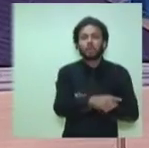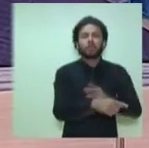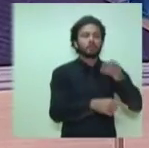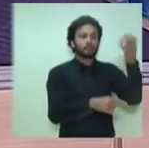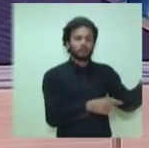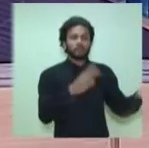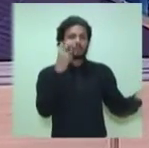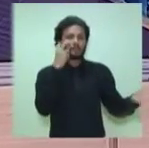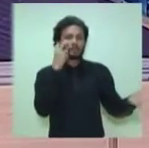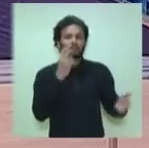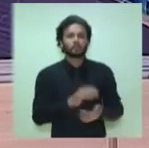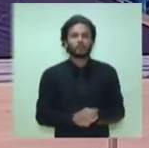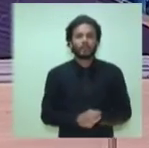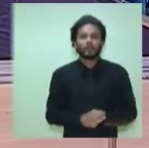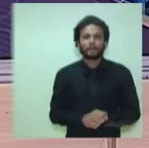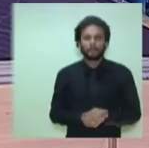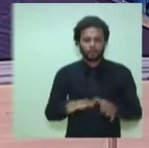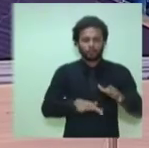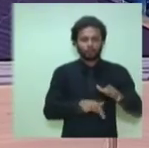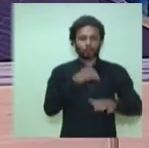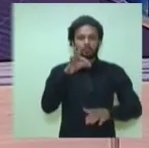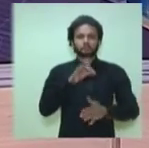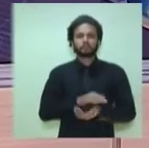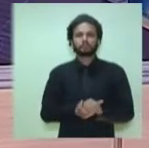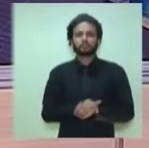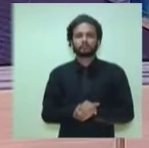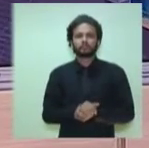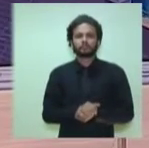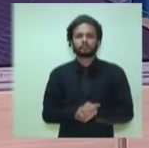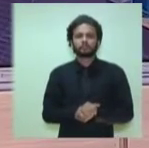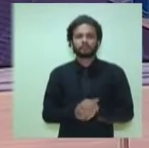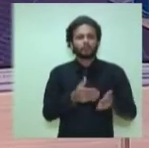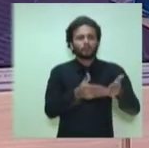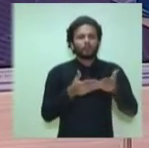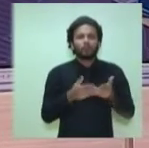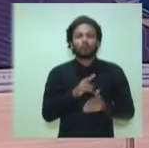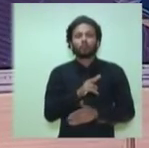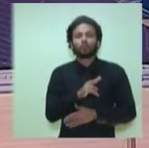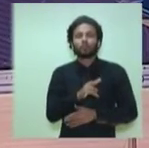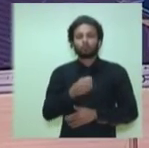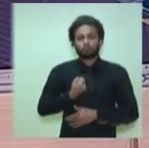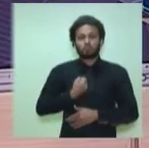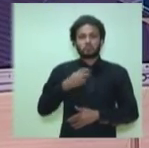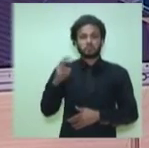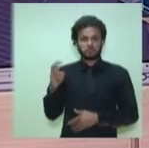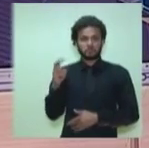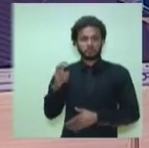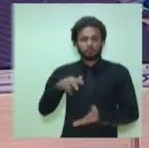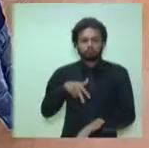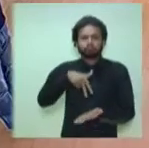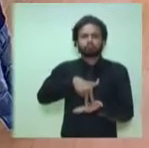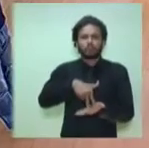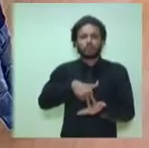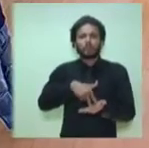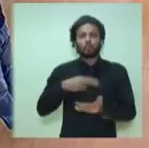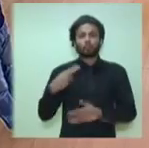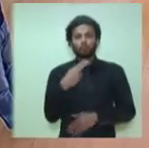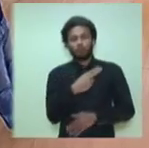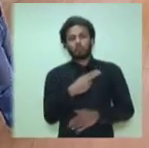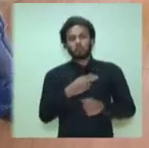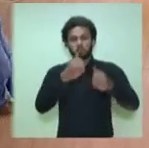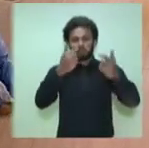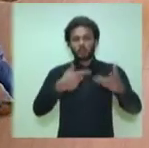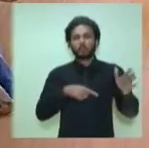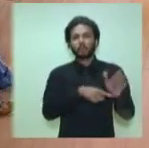Marcelo Ramos. Vou sortear aqui. Por gentileza, o eleitor de número 5, levante-se, identifique-se